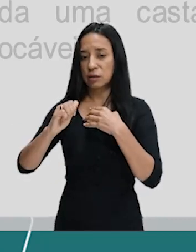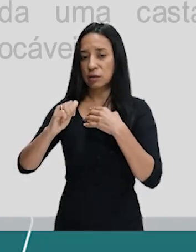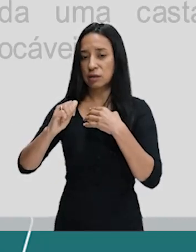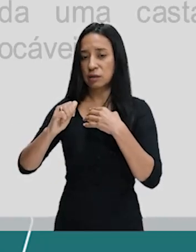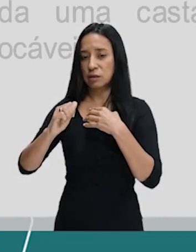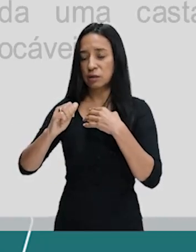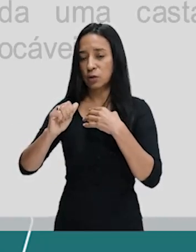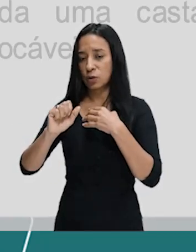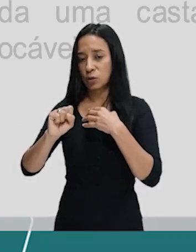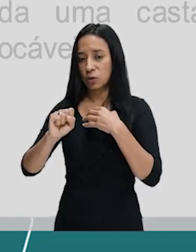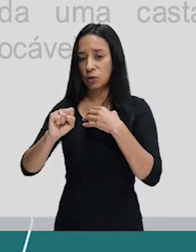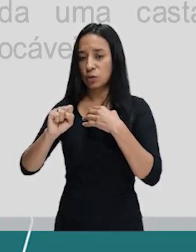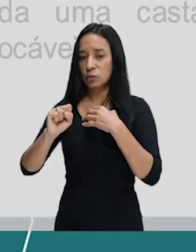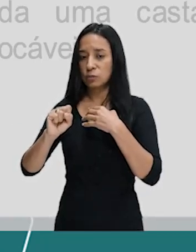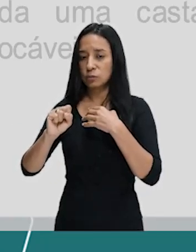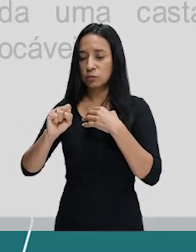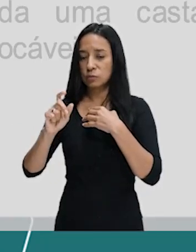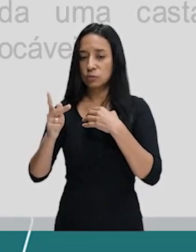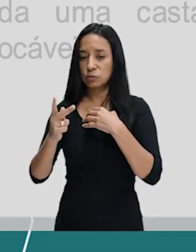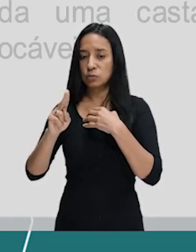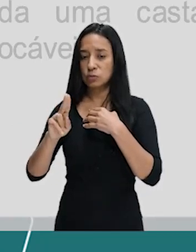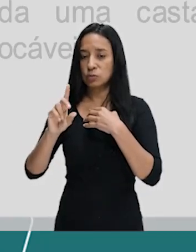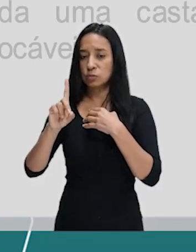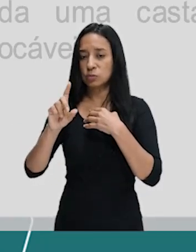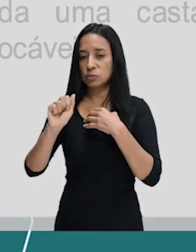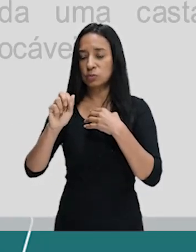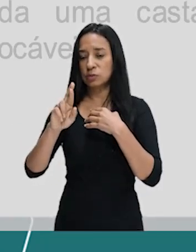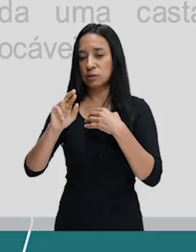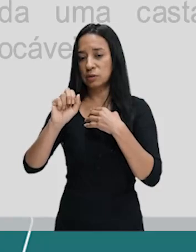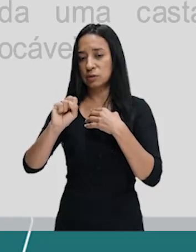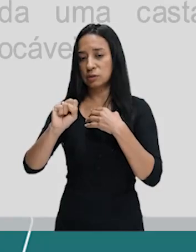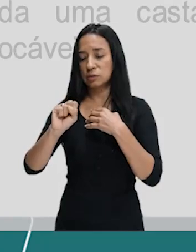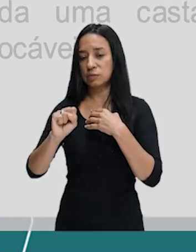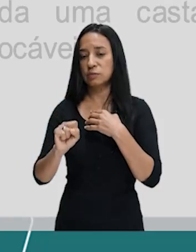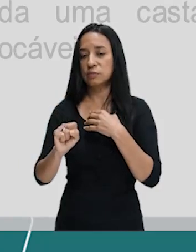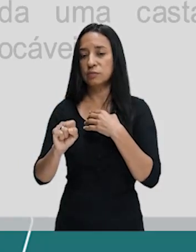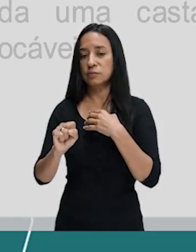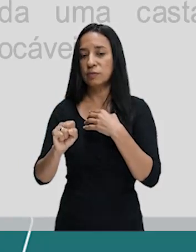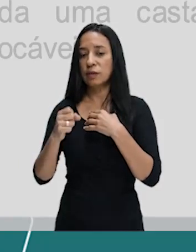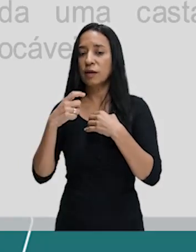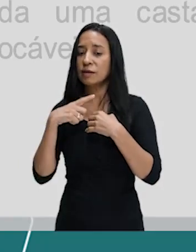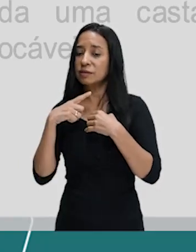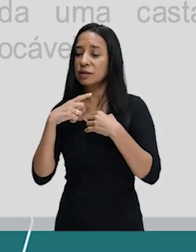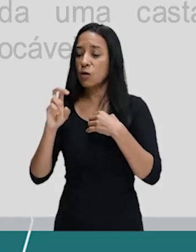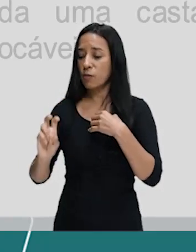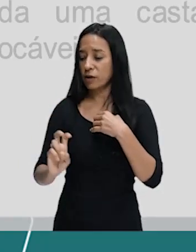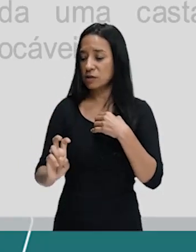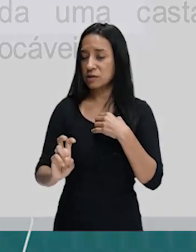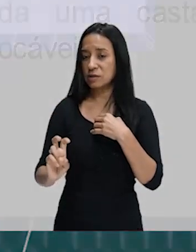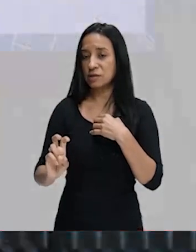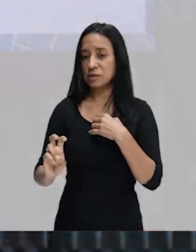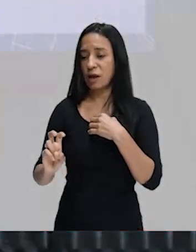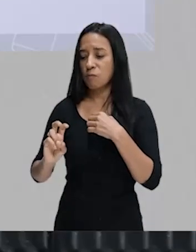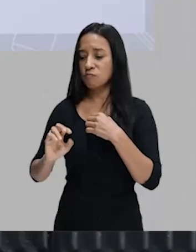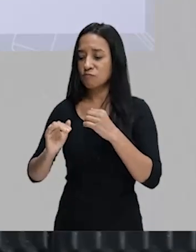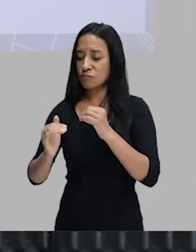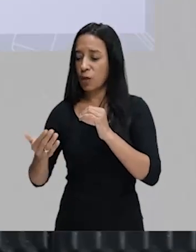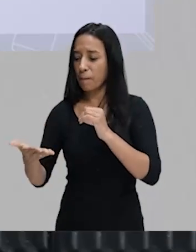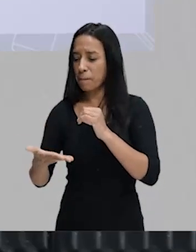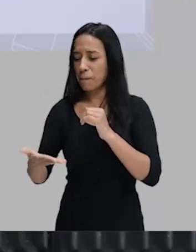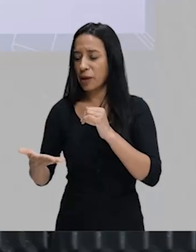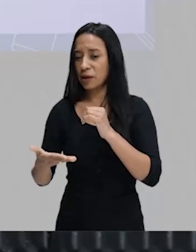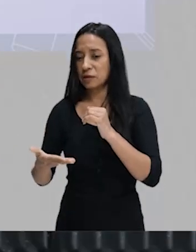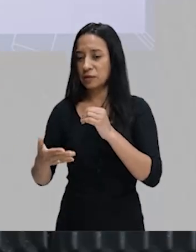os sudras, que são os camponeses. Existe uma quinta divisão. Ó, a gente falou 4, né?